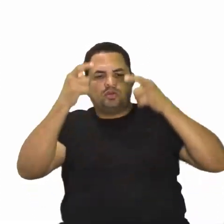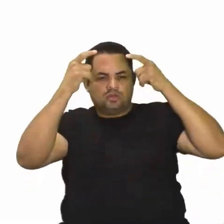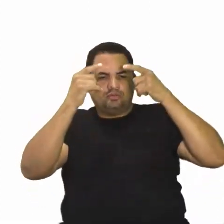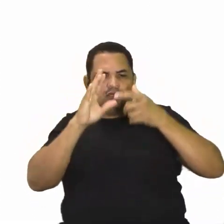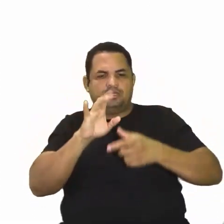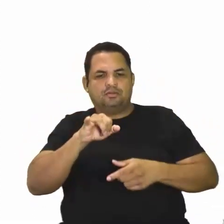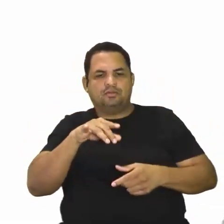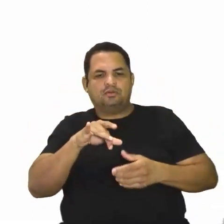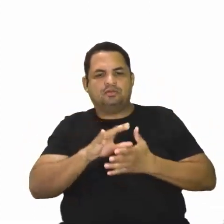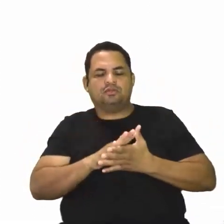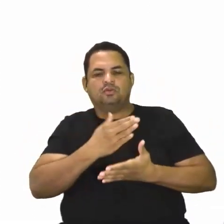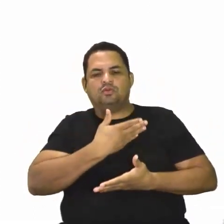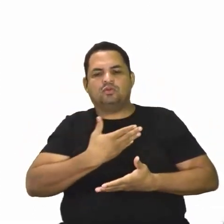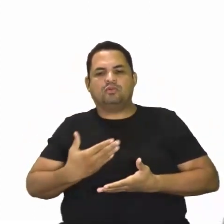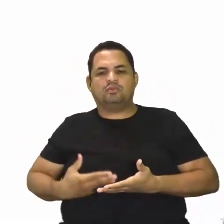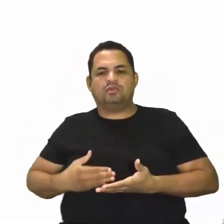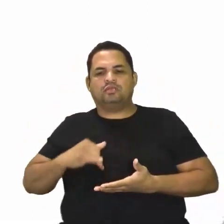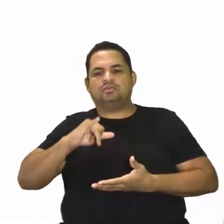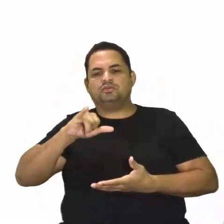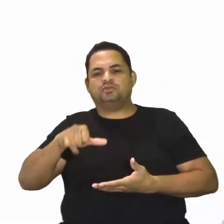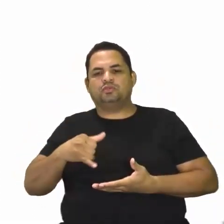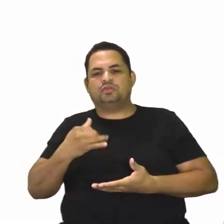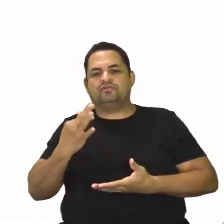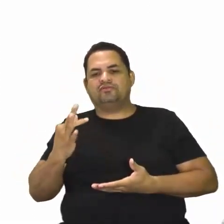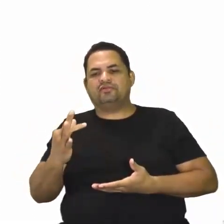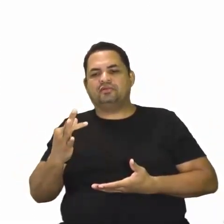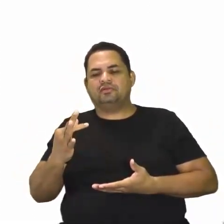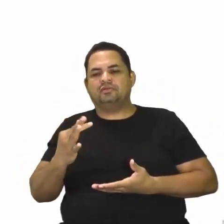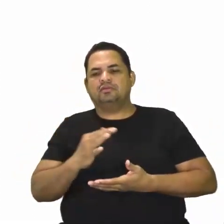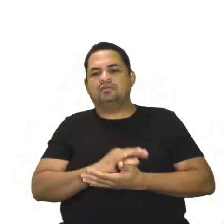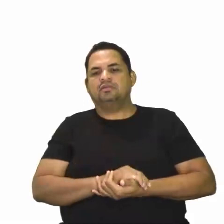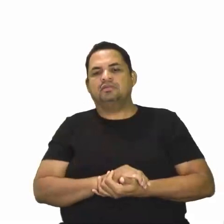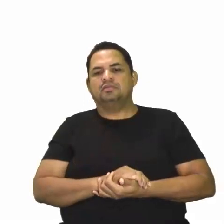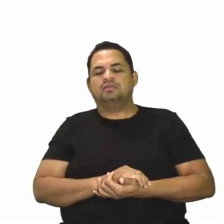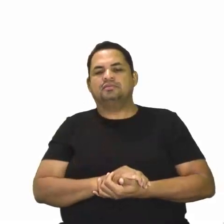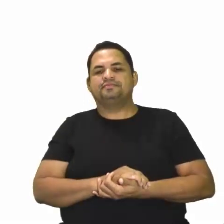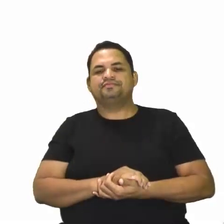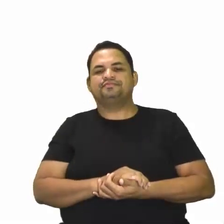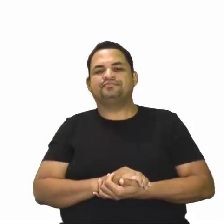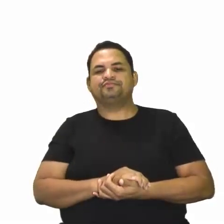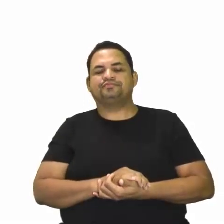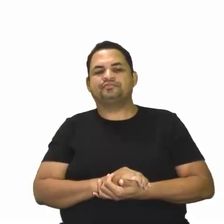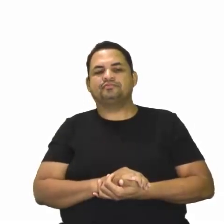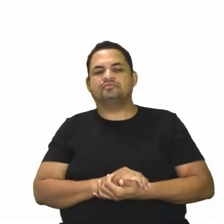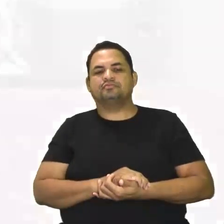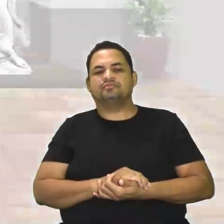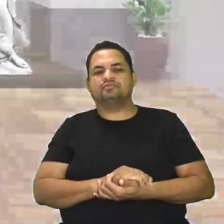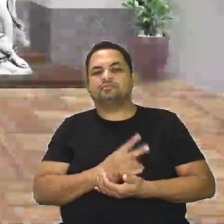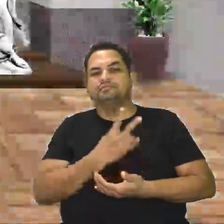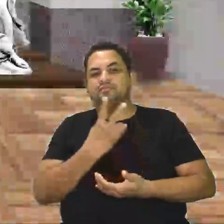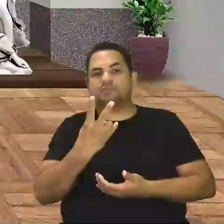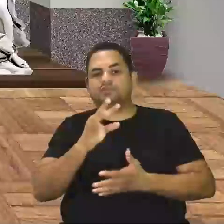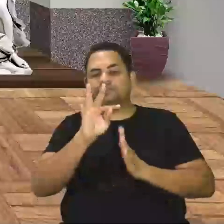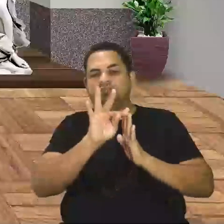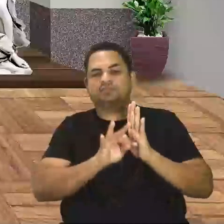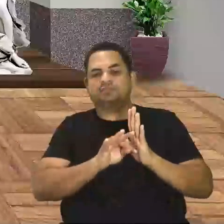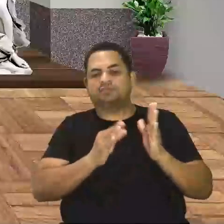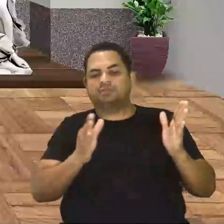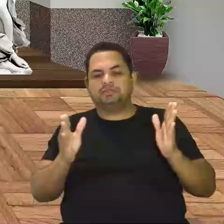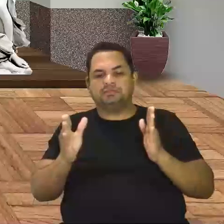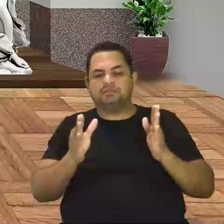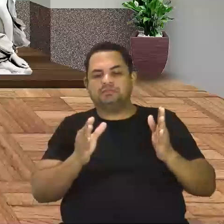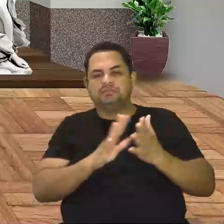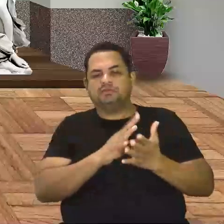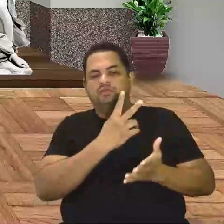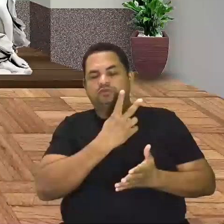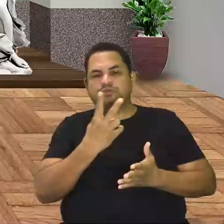João Figueiredo. Meus queridos, o texto ele trabalha dois momentos históricos.